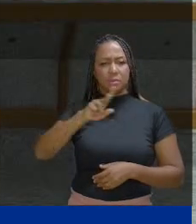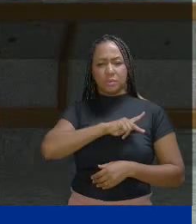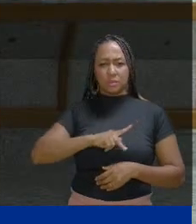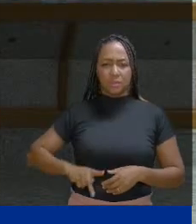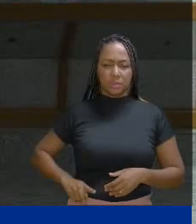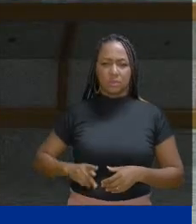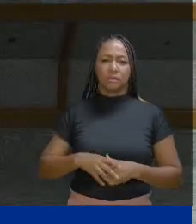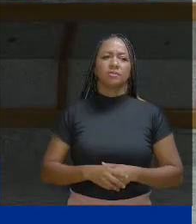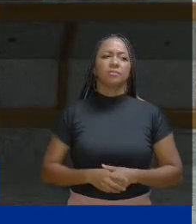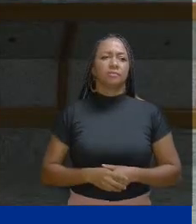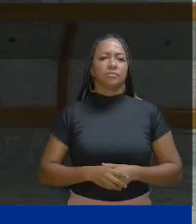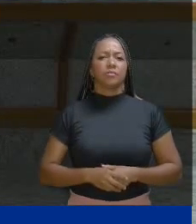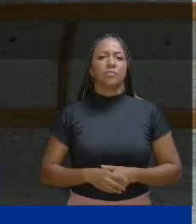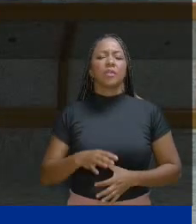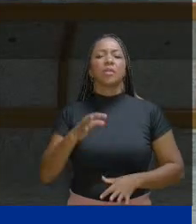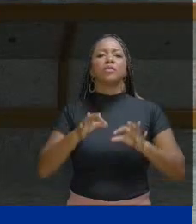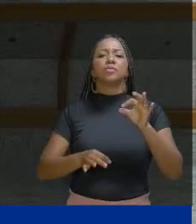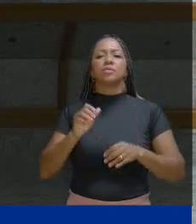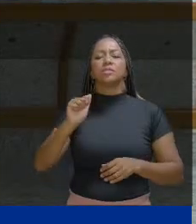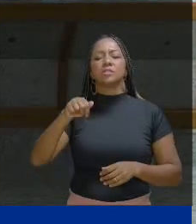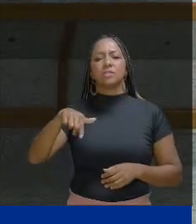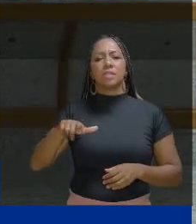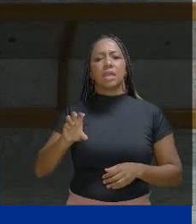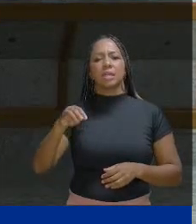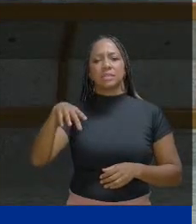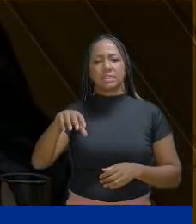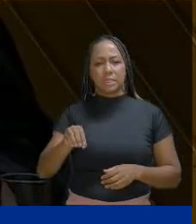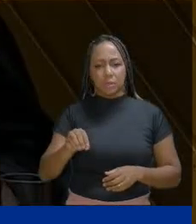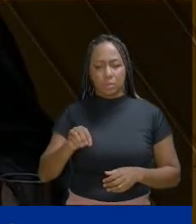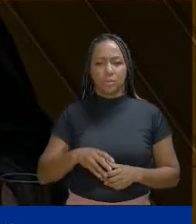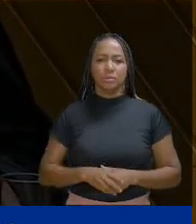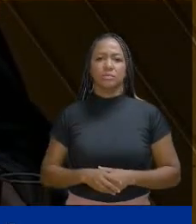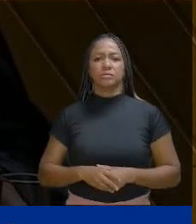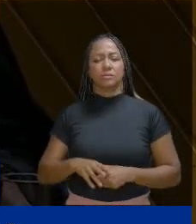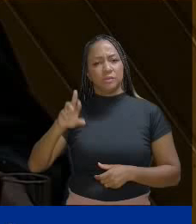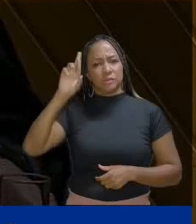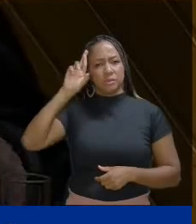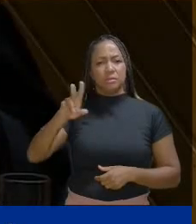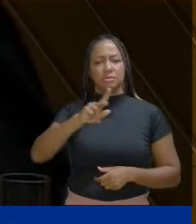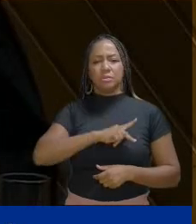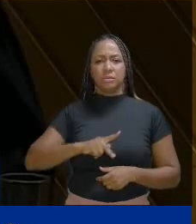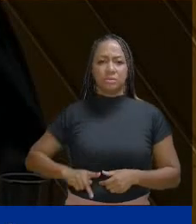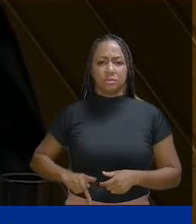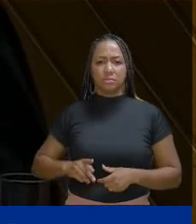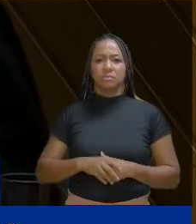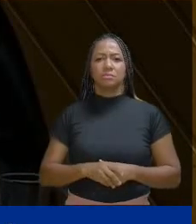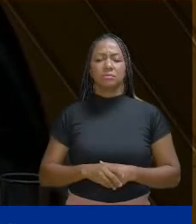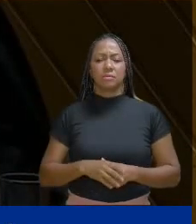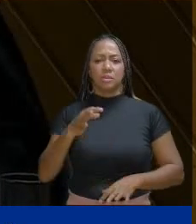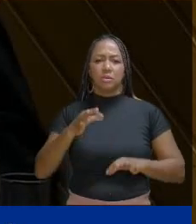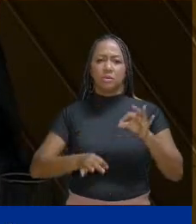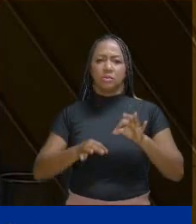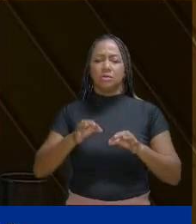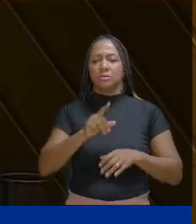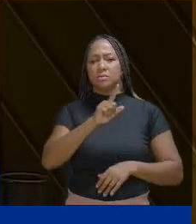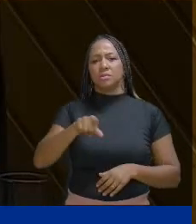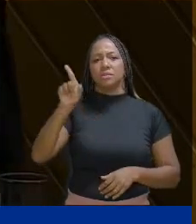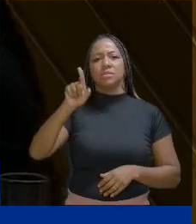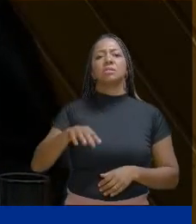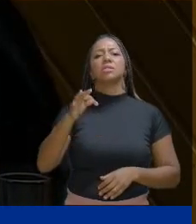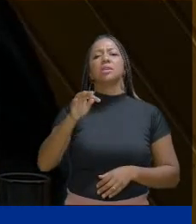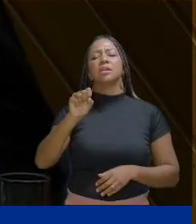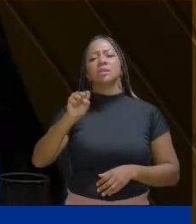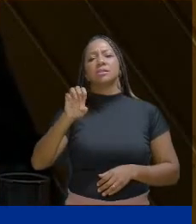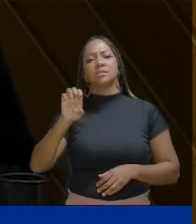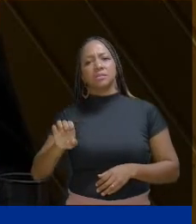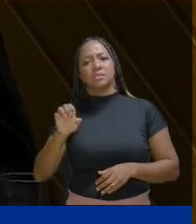presidente. Como vota o juiz Anselmo Gonçalves? Senhor presidente, no julgamento que foi anulado pelo